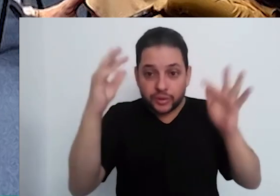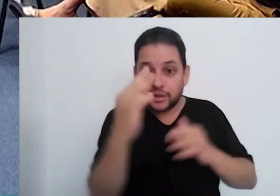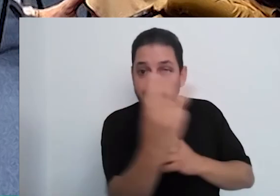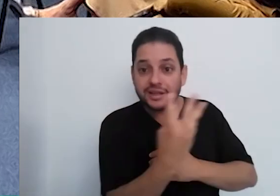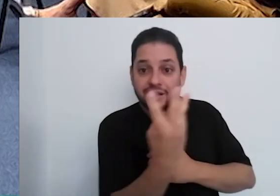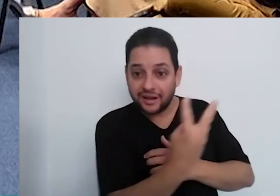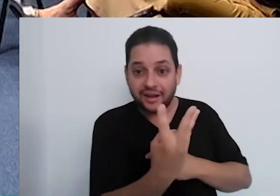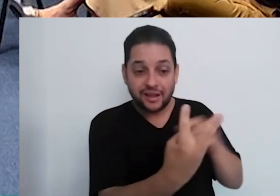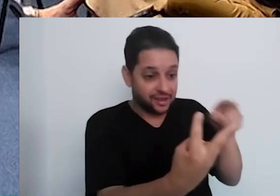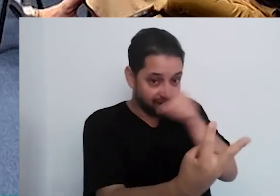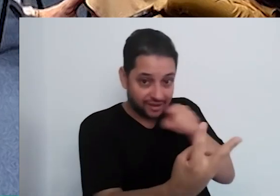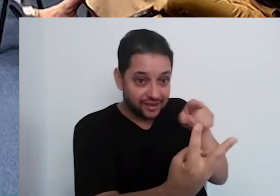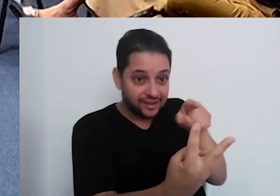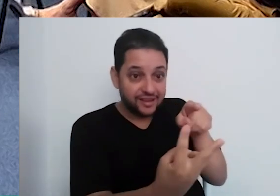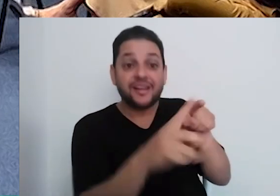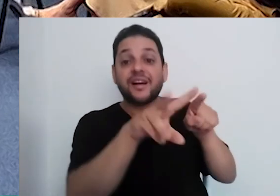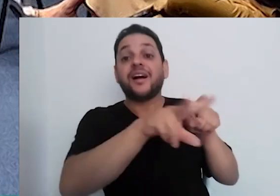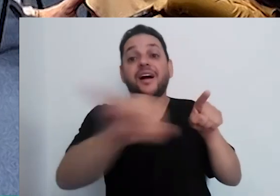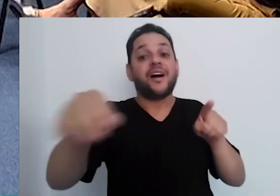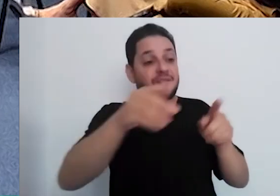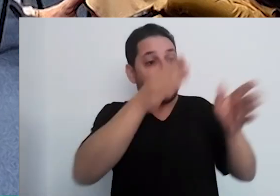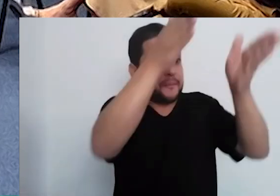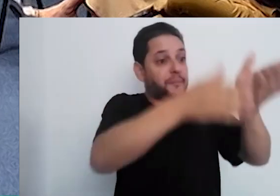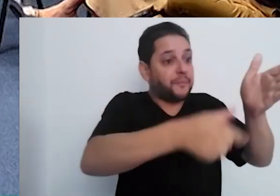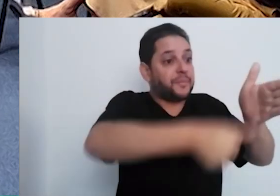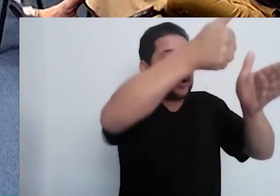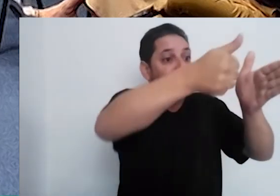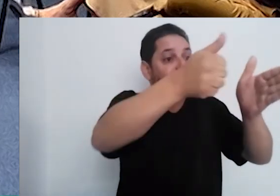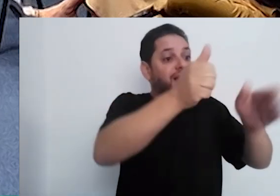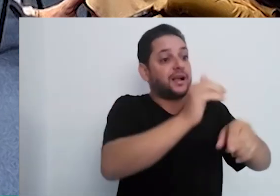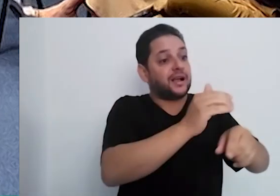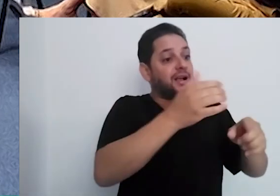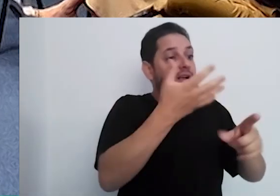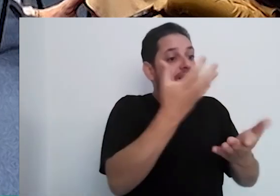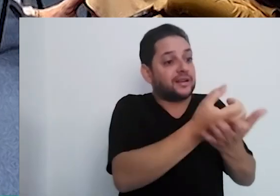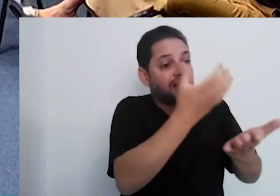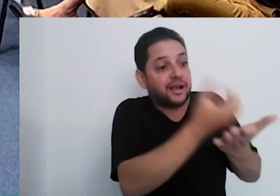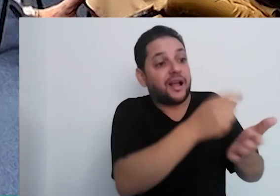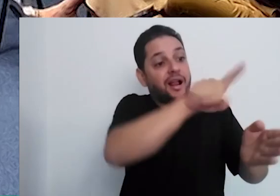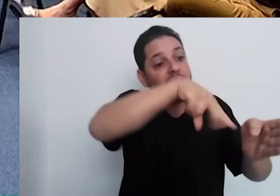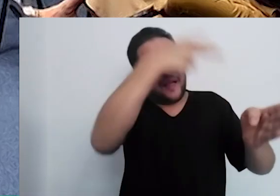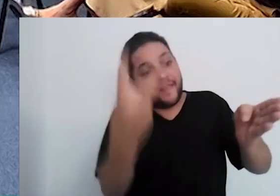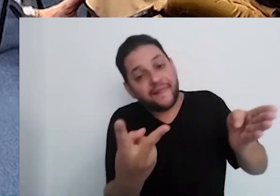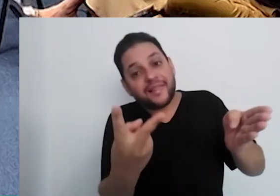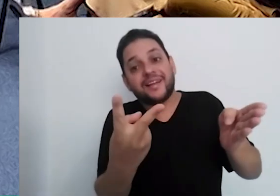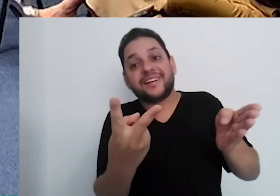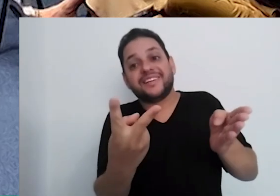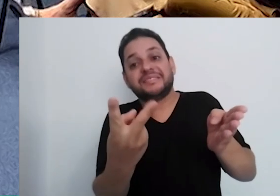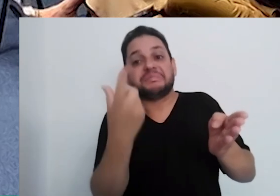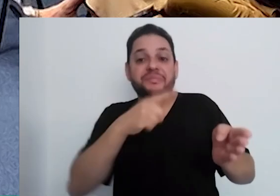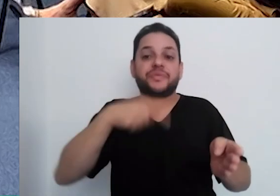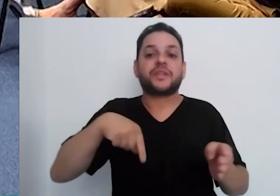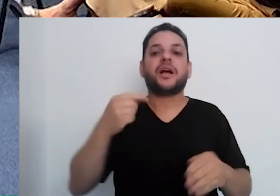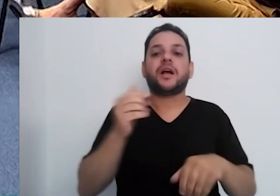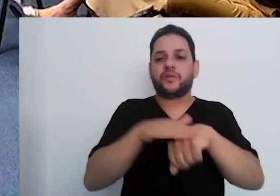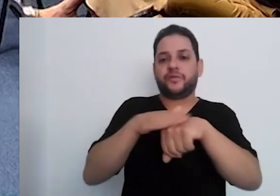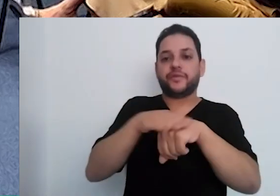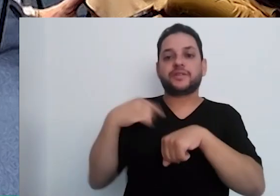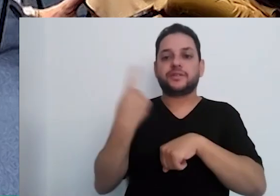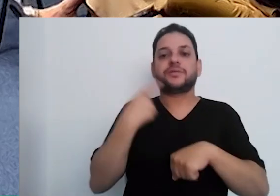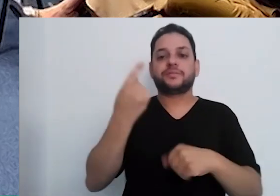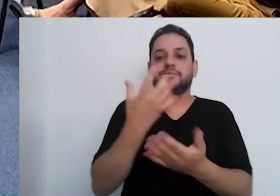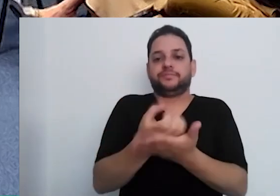isso que vai fazer juntar os episódios e aí a gente fez assim a gente passou a gravar essas conversas que a gente tava tendo